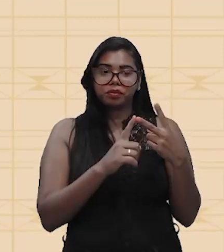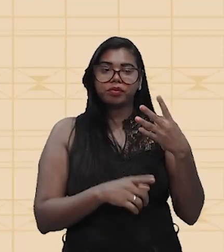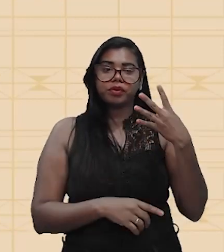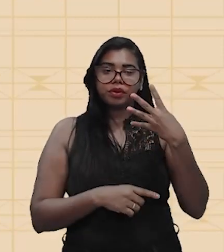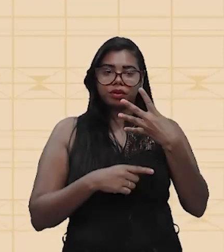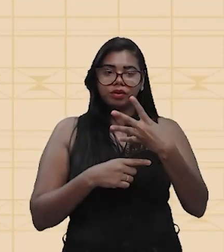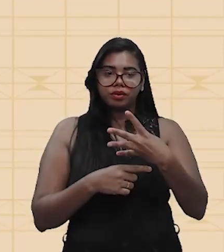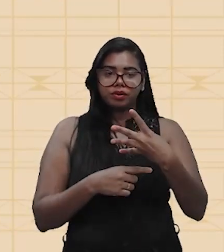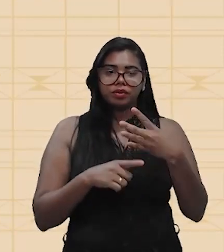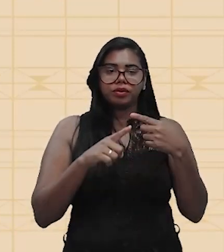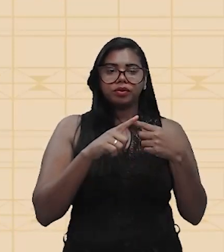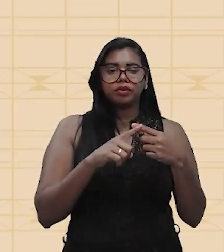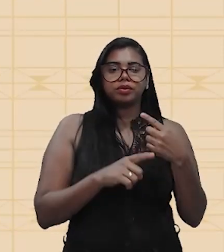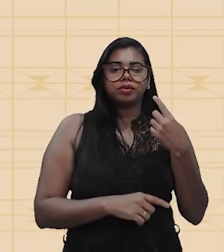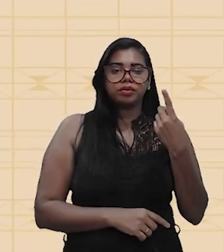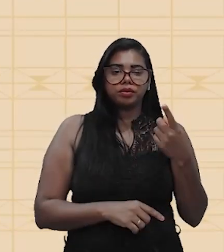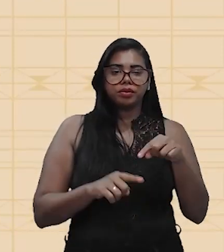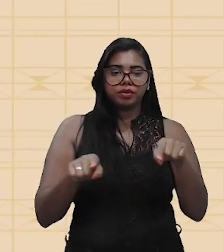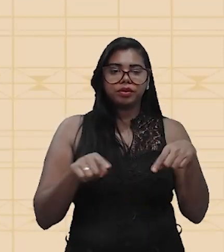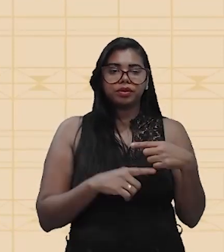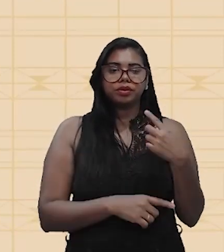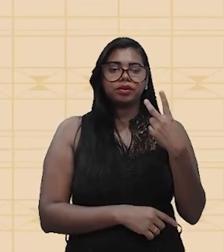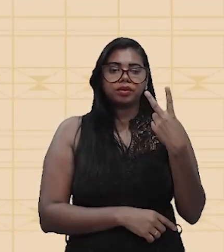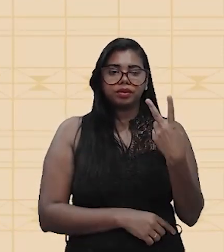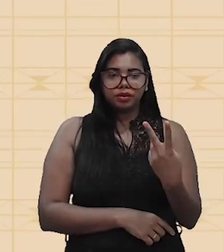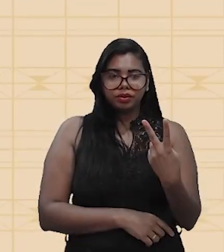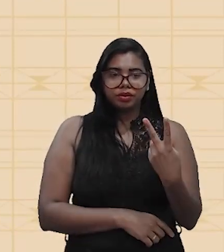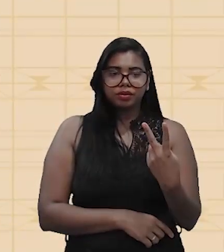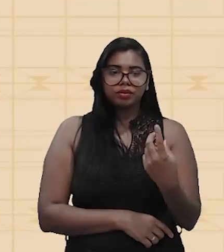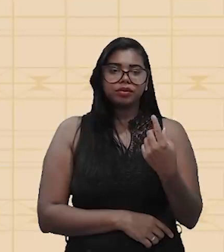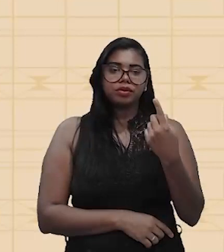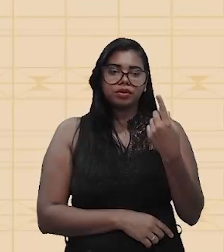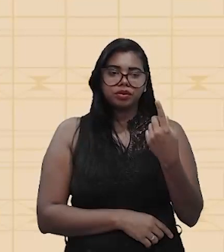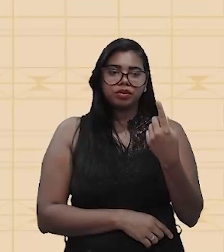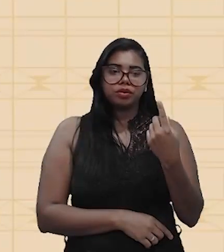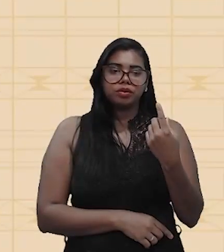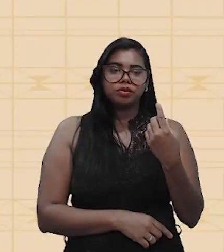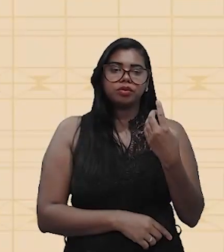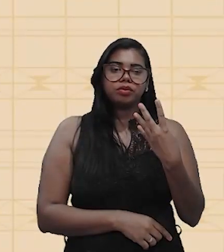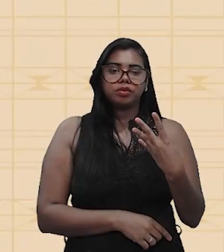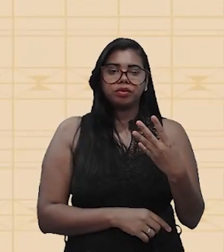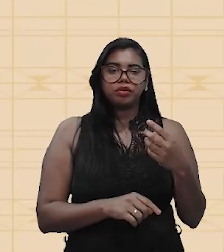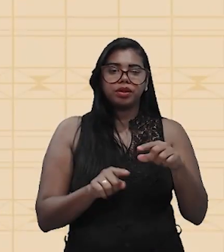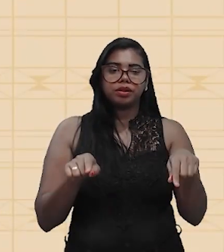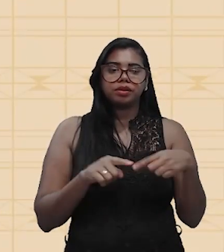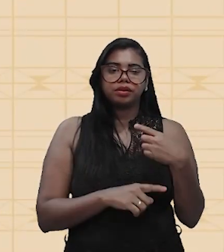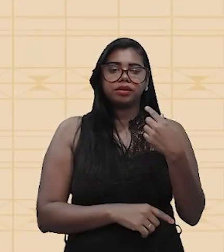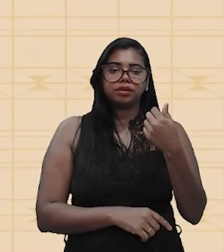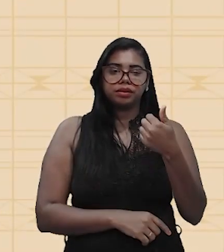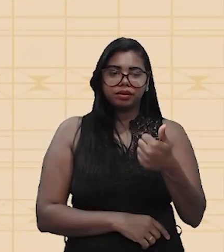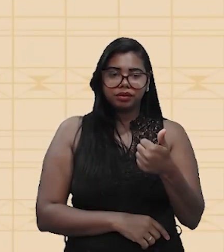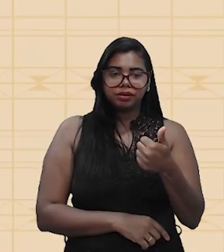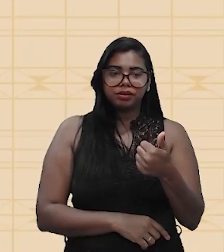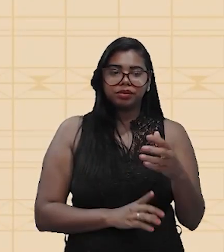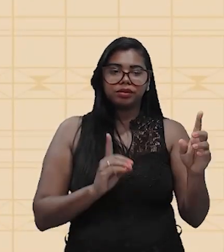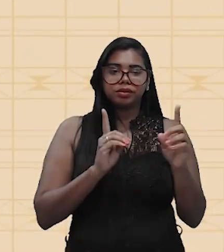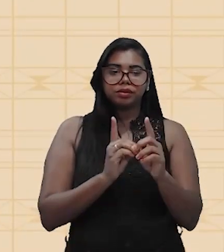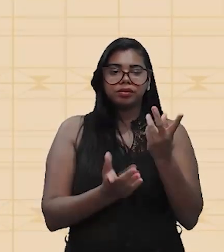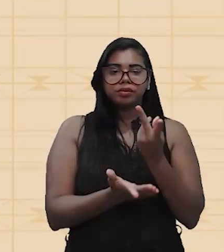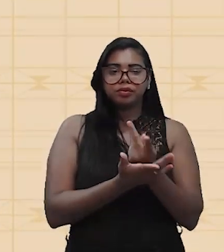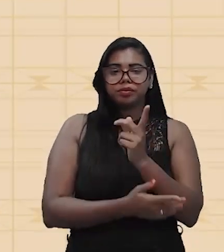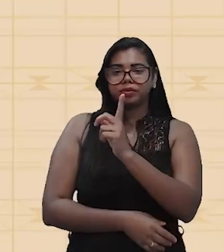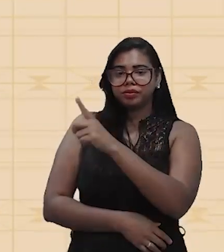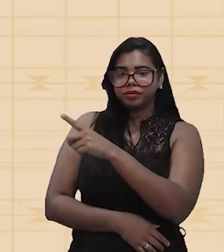1 e a área 2 sendo 1/4 da área da primeira. E com isso a gente encontra esse resultado na letra